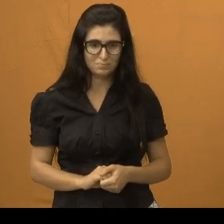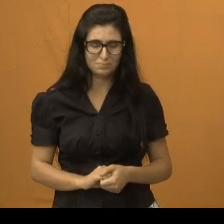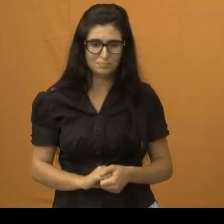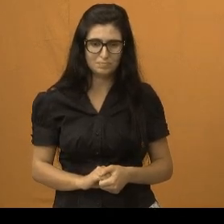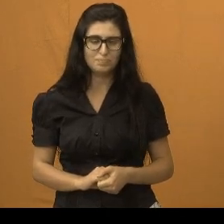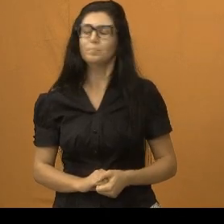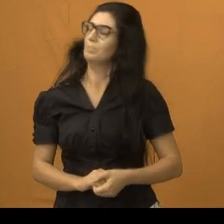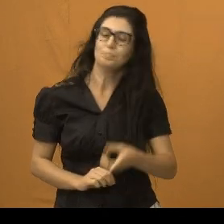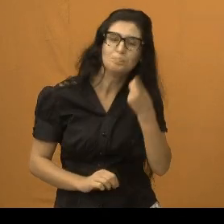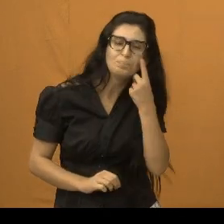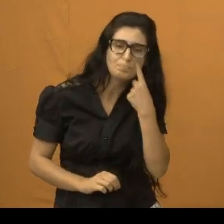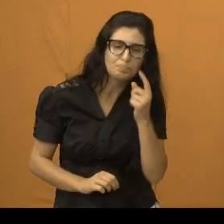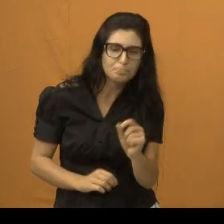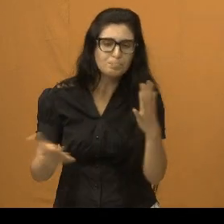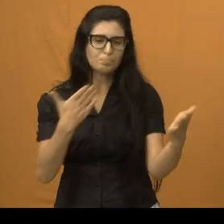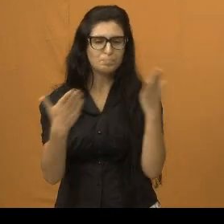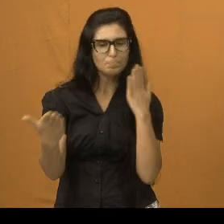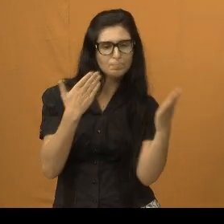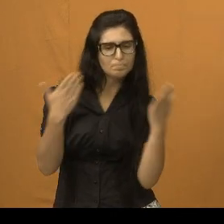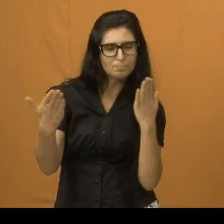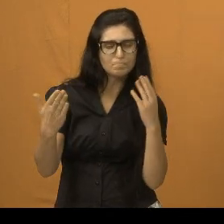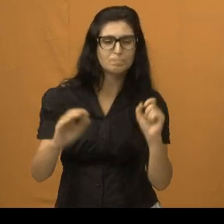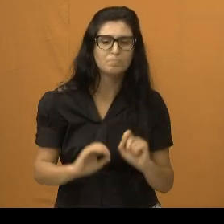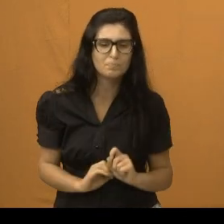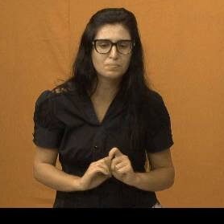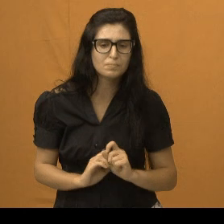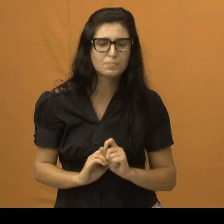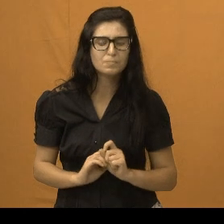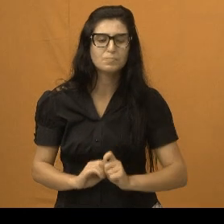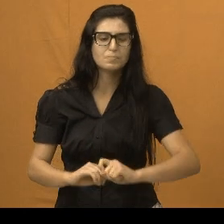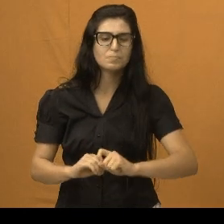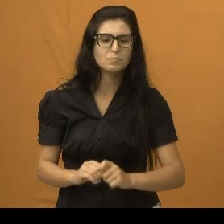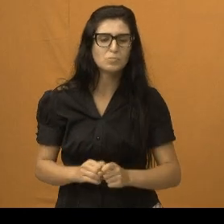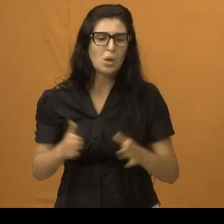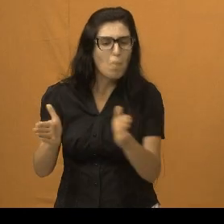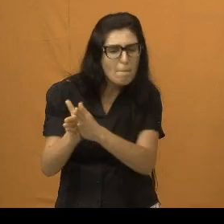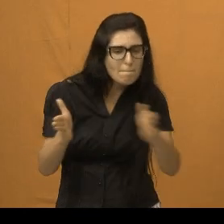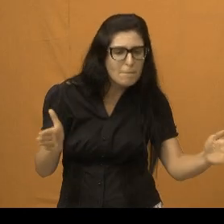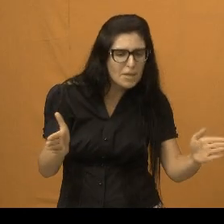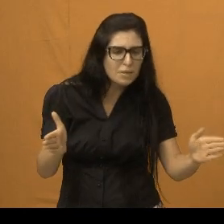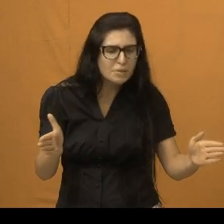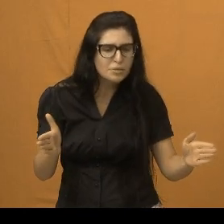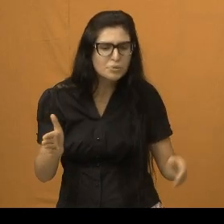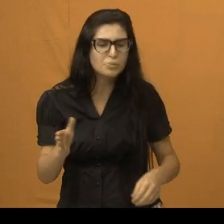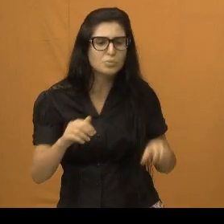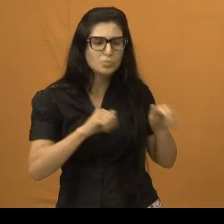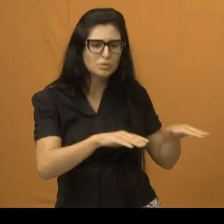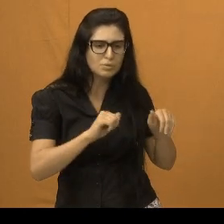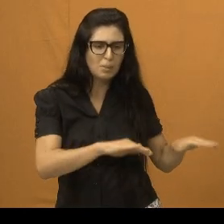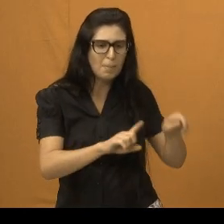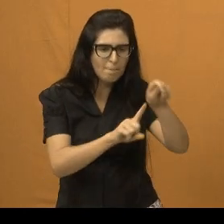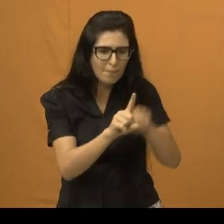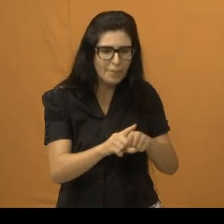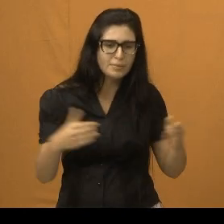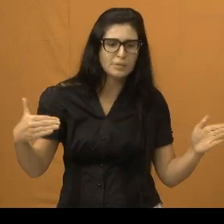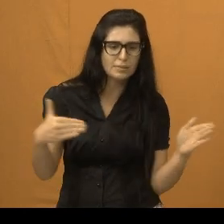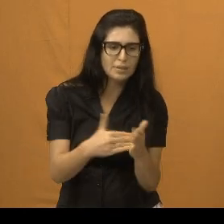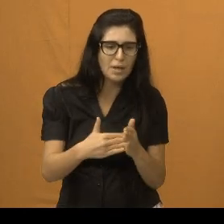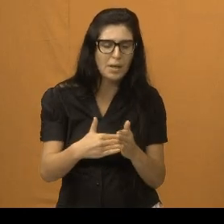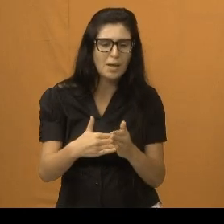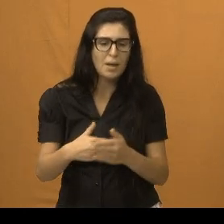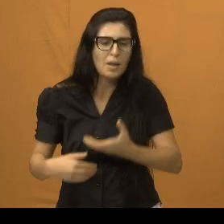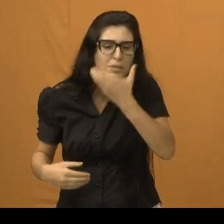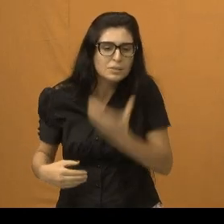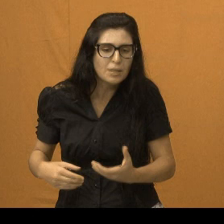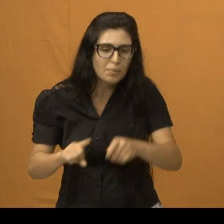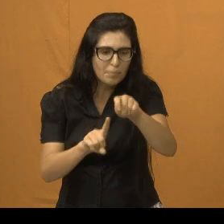Aqui nós temos um comparativo referente ao terceiro quadrimestre de 2016 e 2017. Como